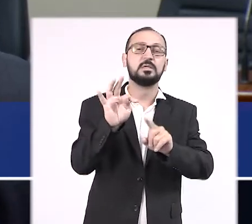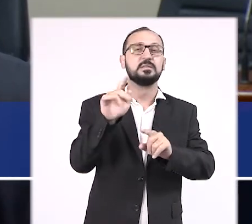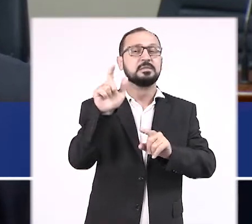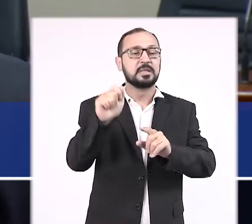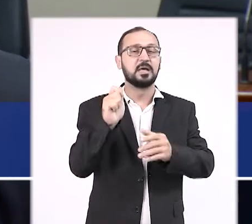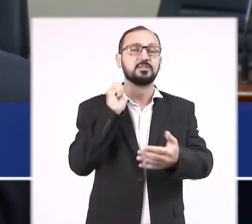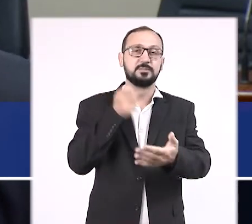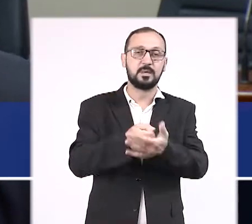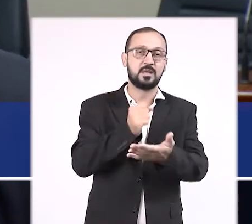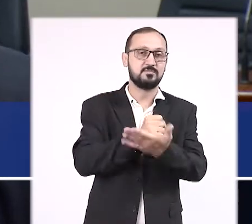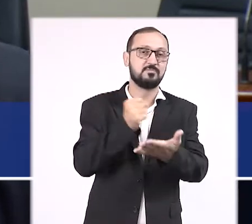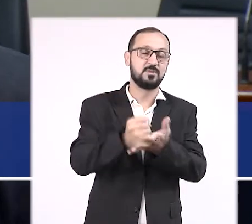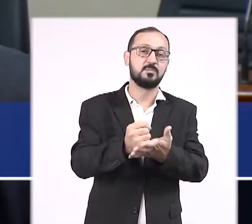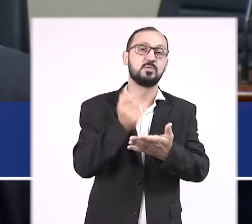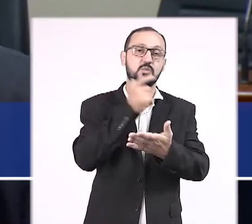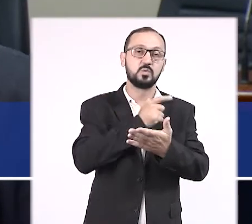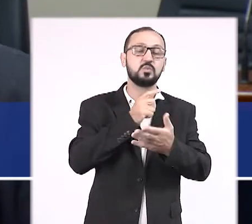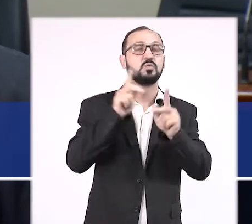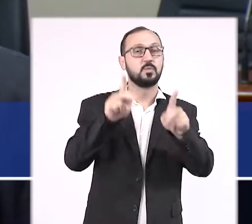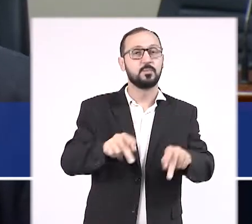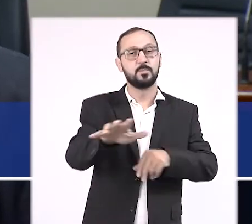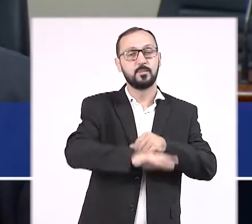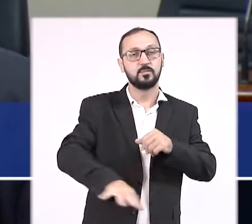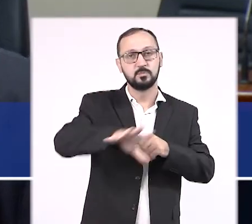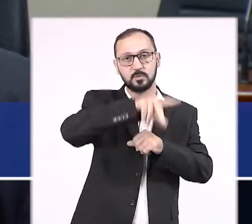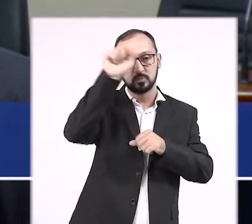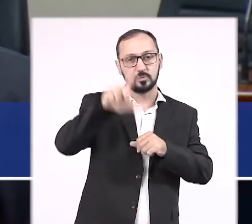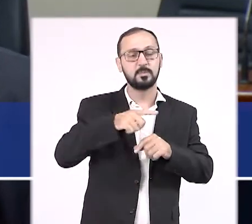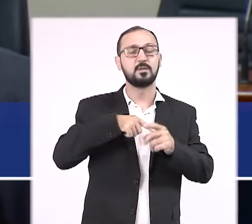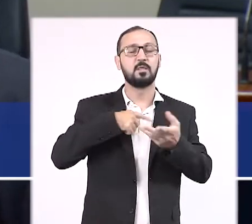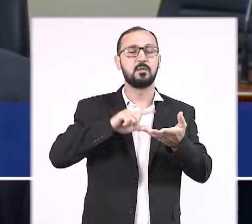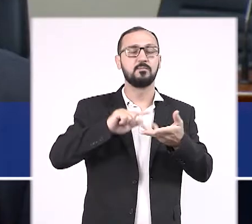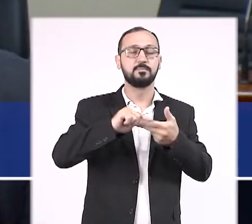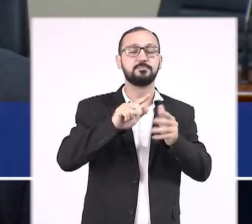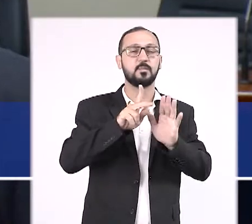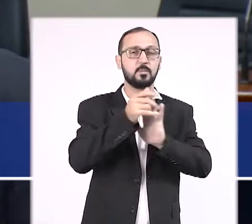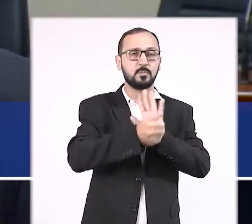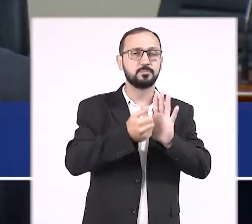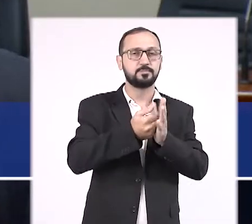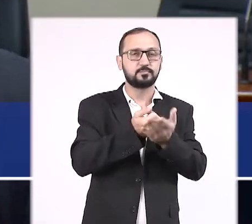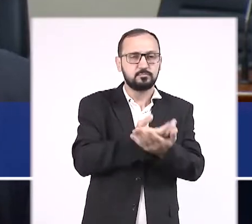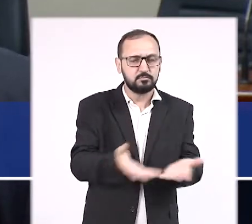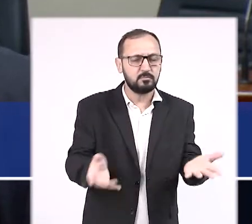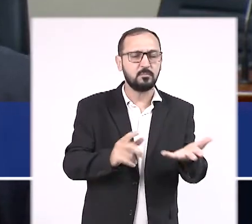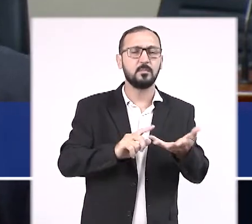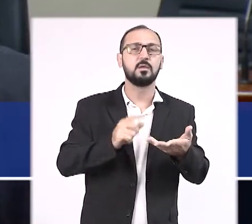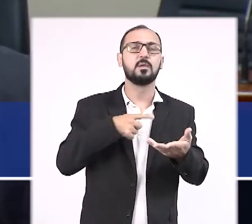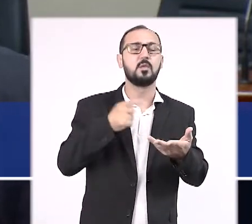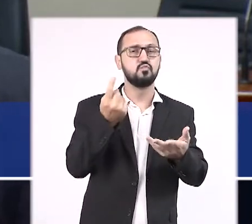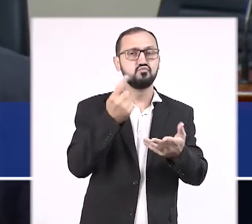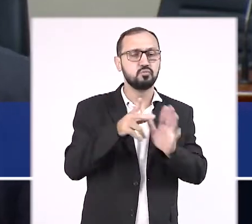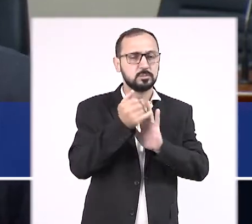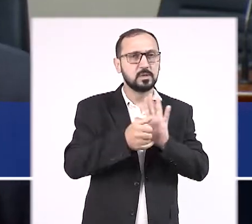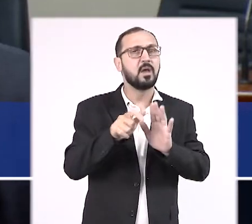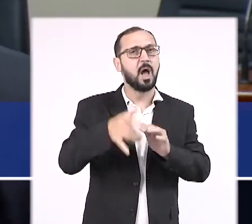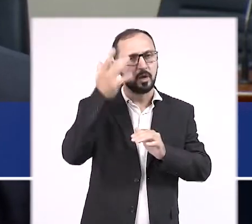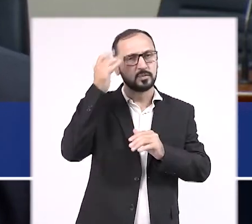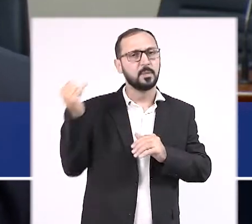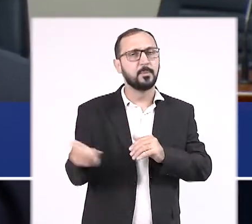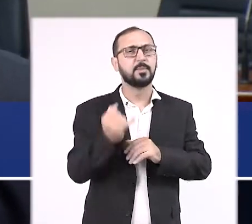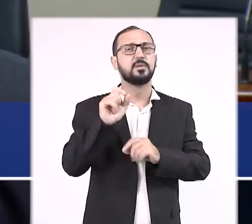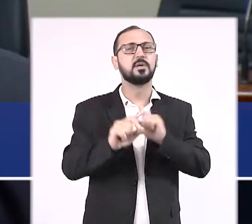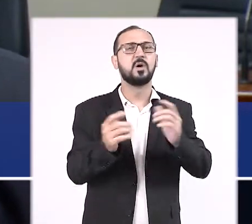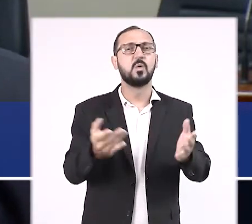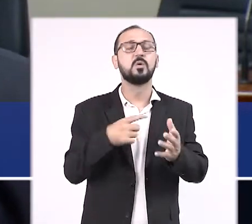questões cartorárias para que a gente atenda a população do Mato Grosso do Sul. Mas nós temos inúmeros projetos, inclusive um que foi distribuído hoje, que eu também entendo que é de